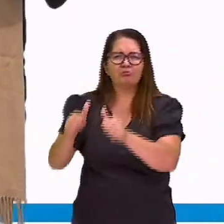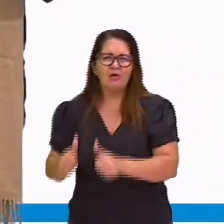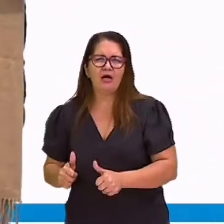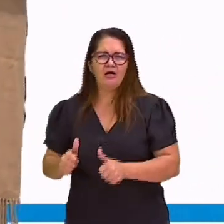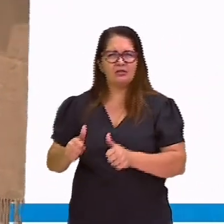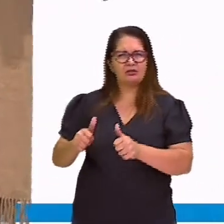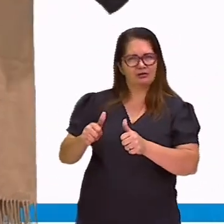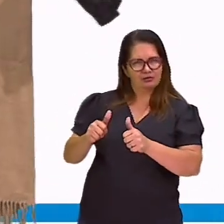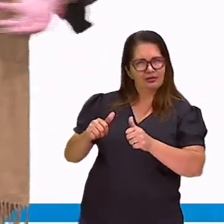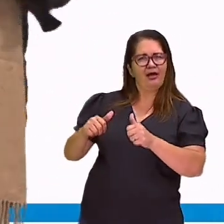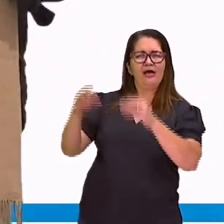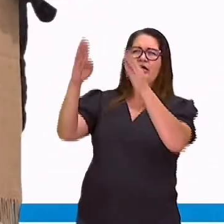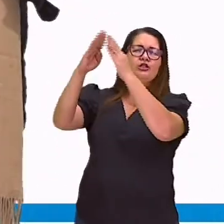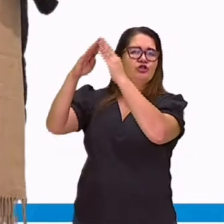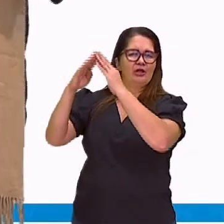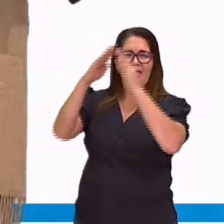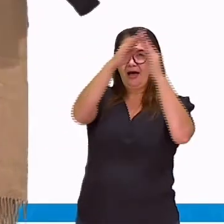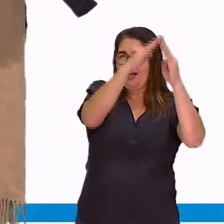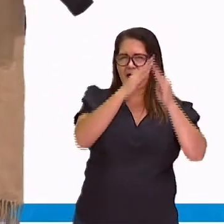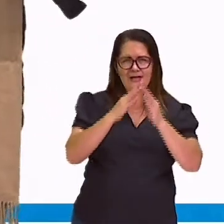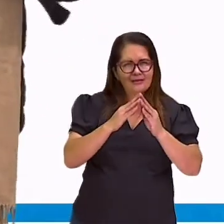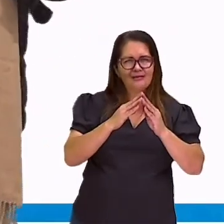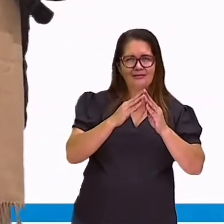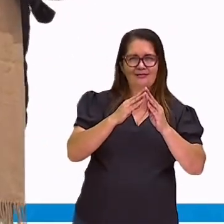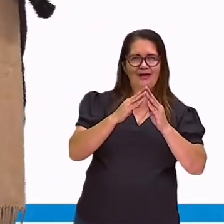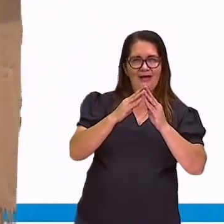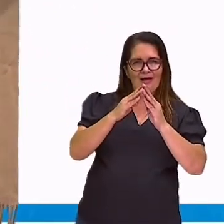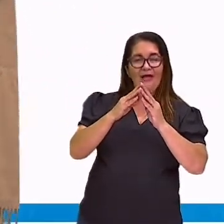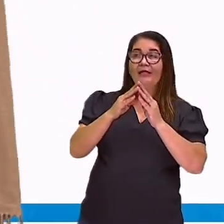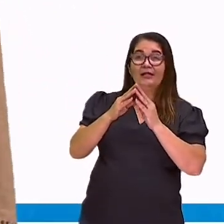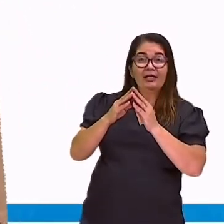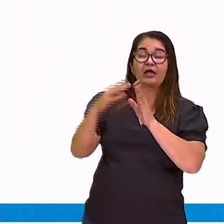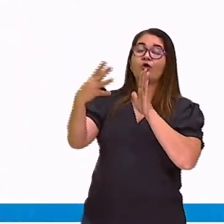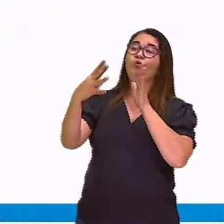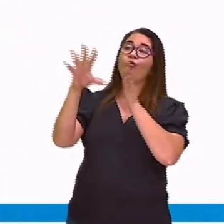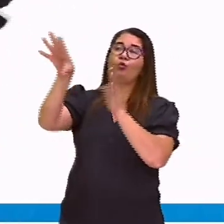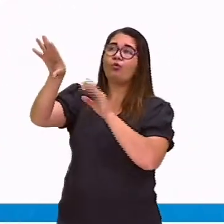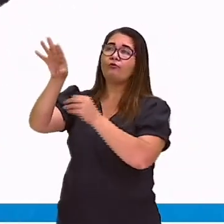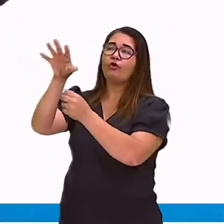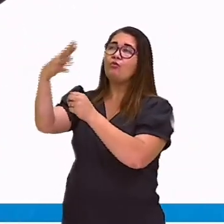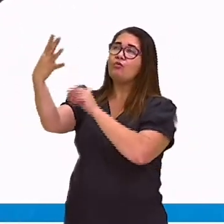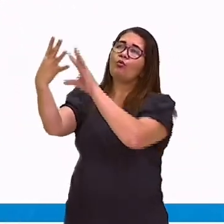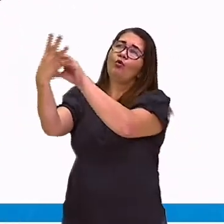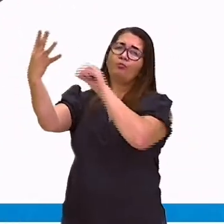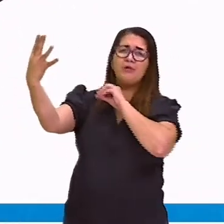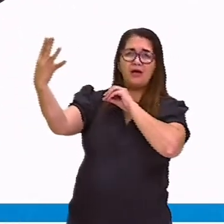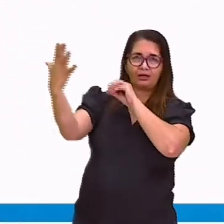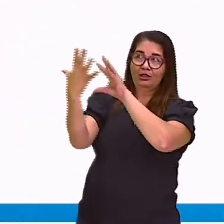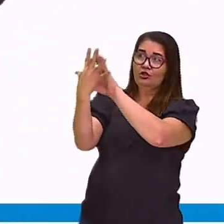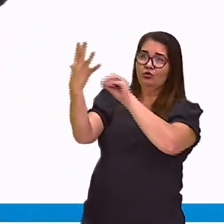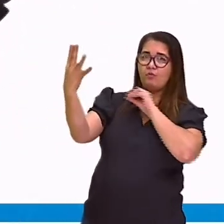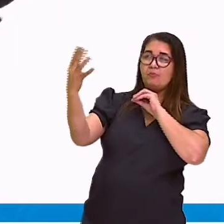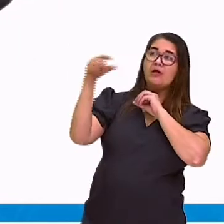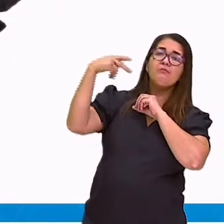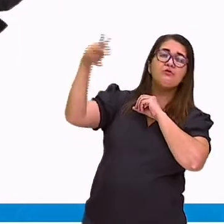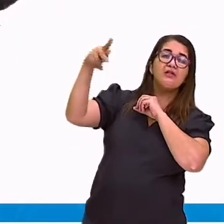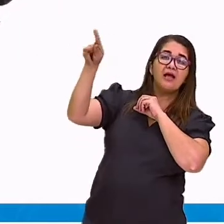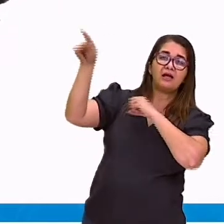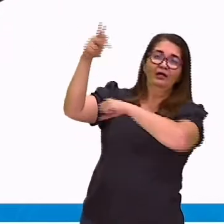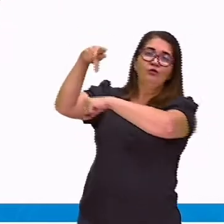europeia para o povo que não tinha uma cultura estabelecida. Eles viviam